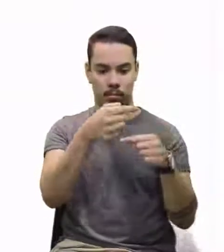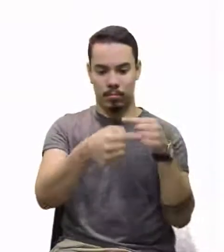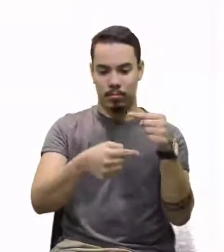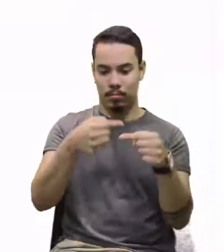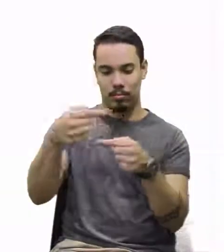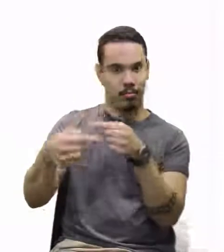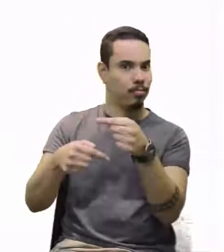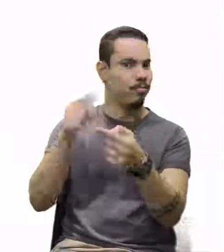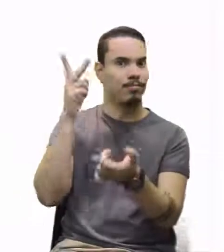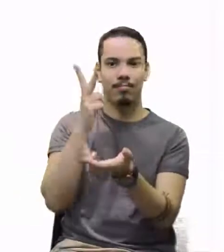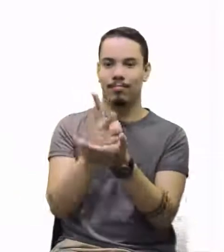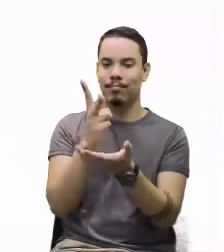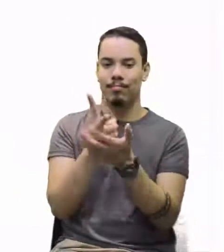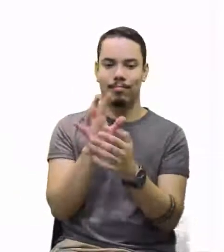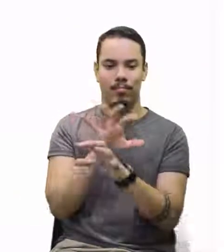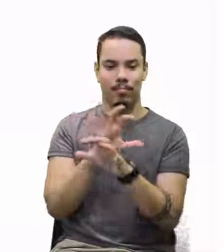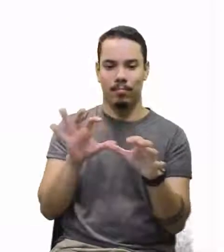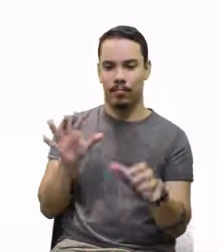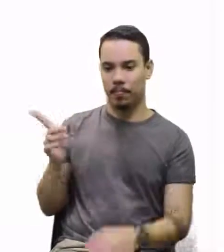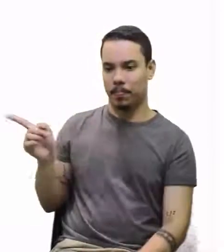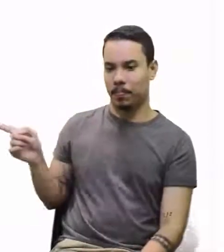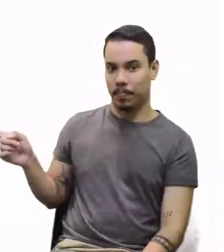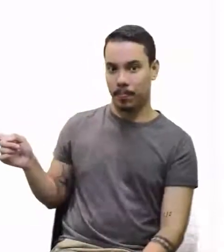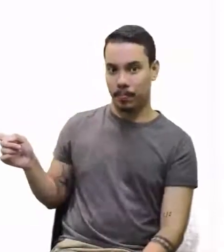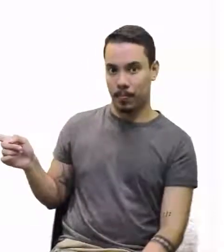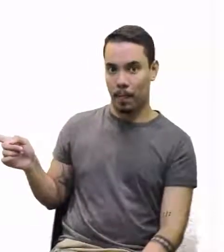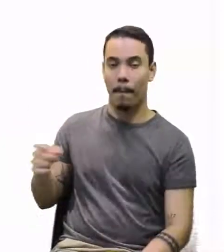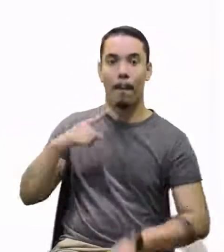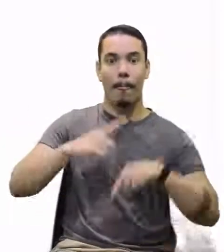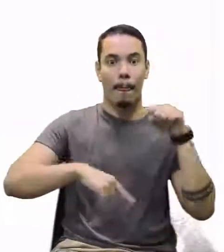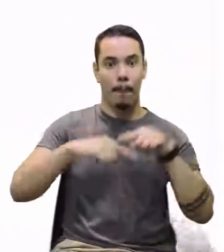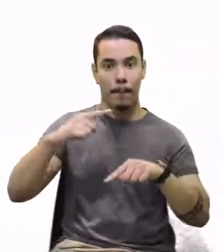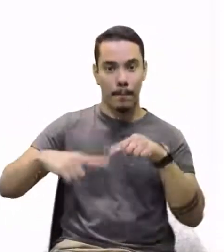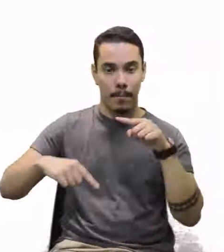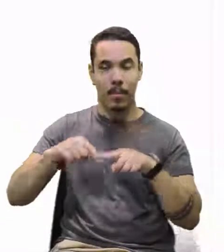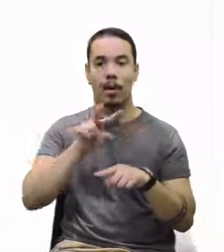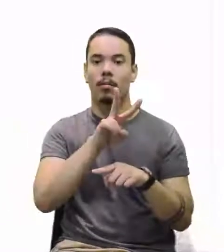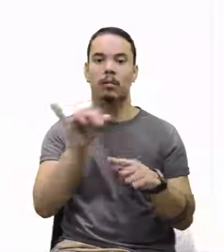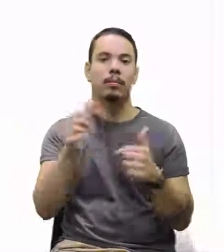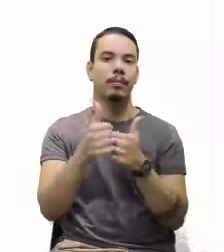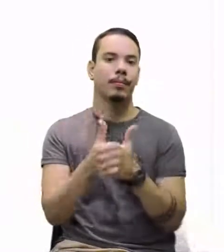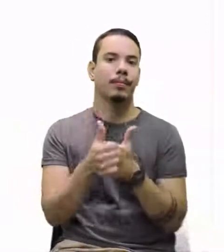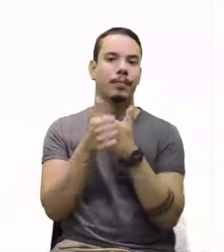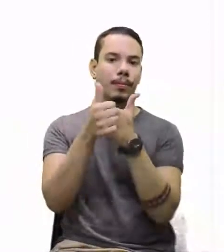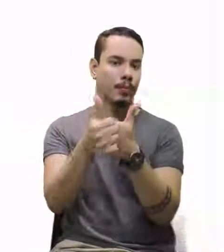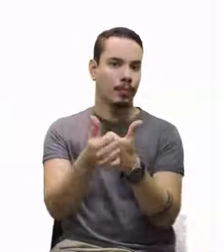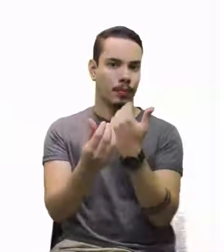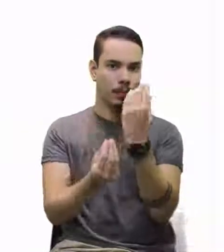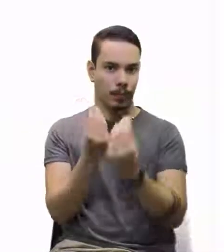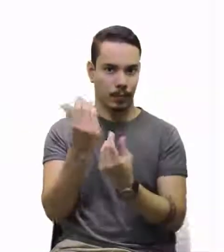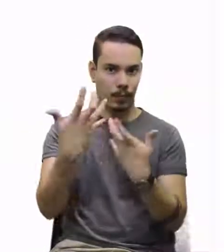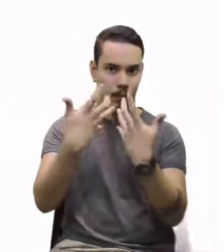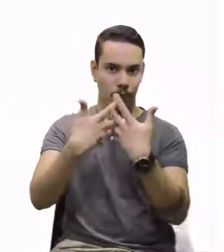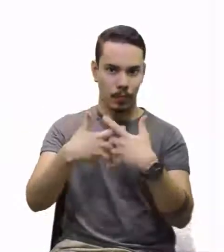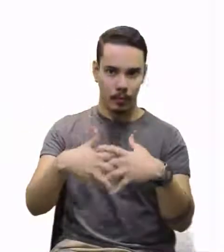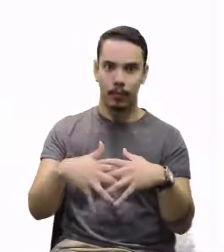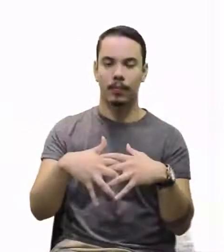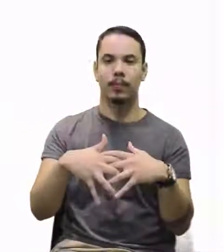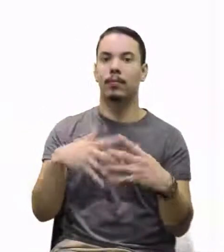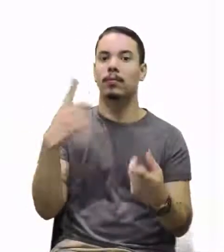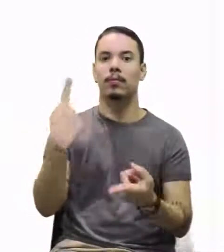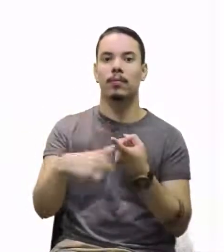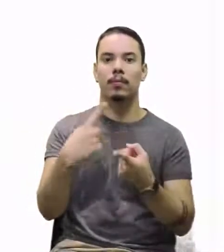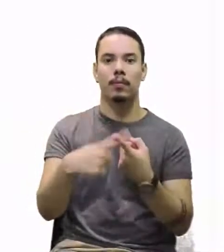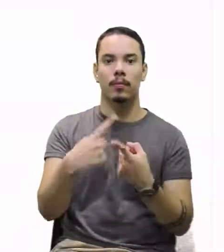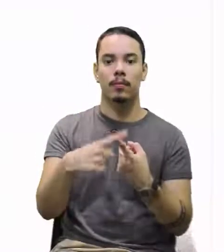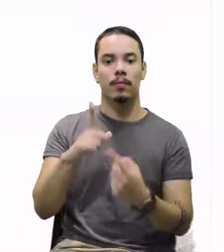você enrola esse fio em volta. O material do núcleo varia de acordo com a aplicação do indutor, claro. Assim como